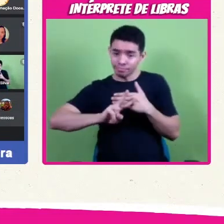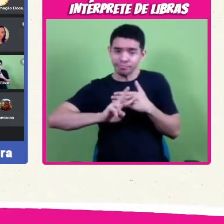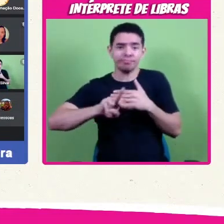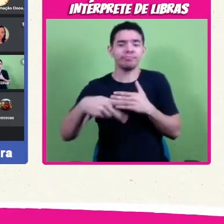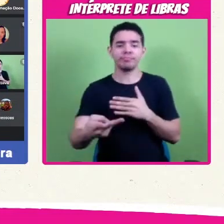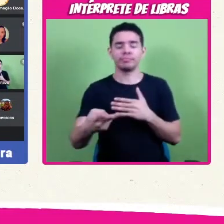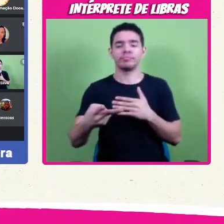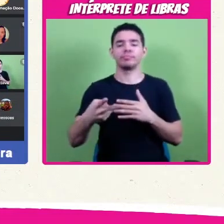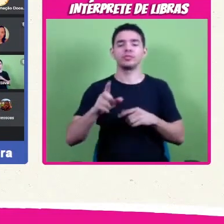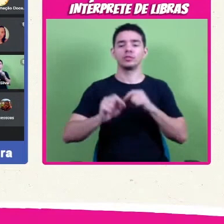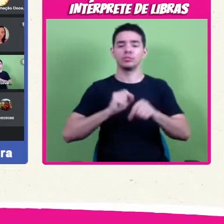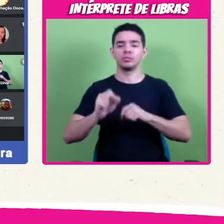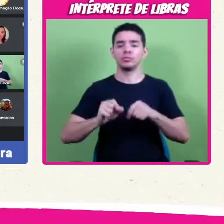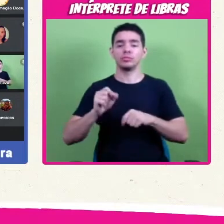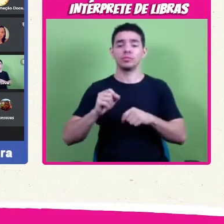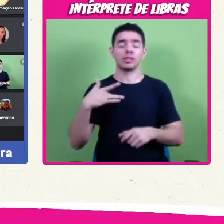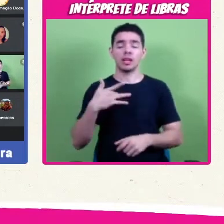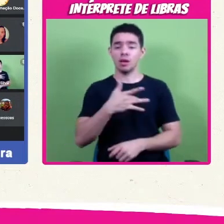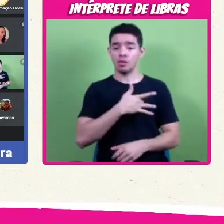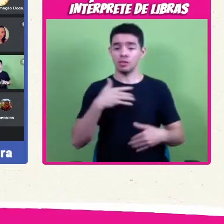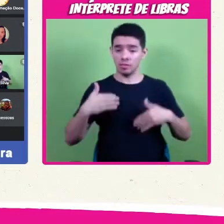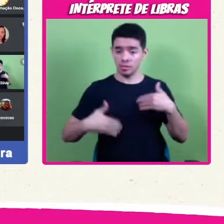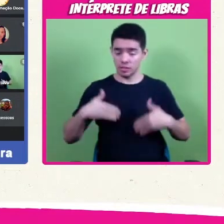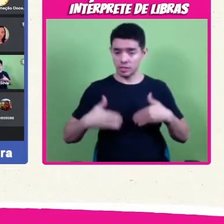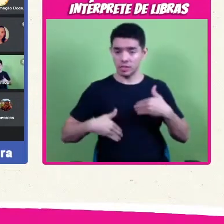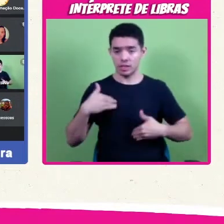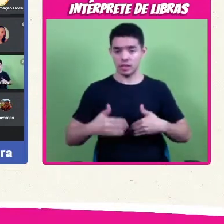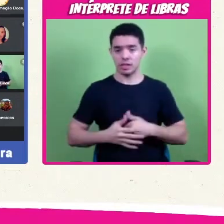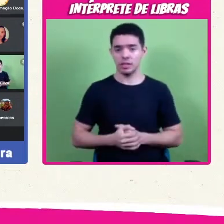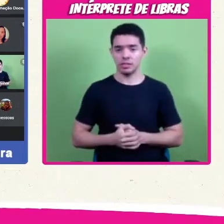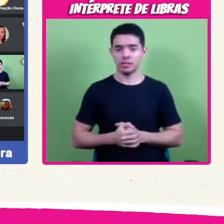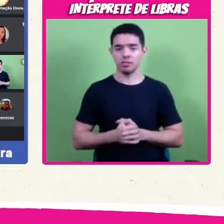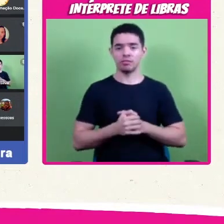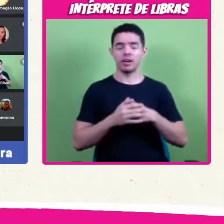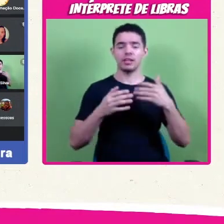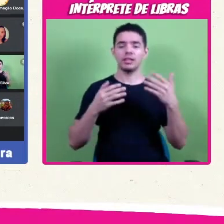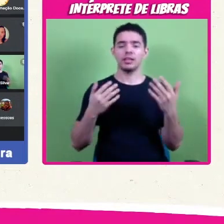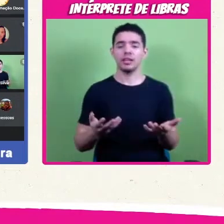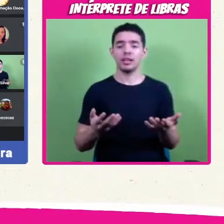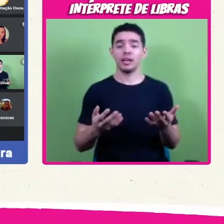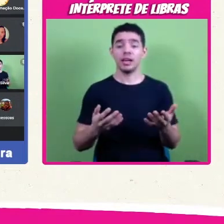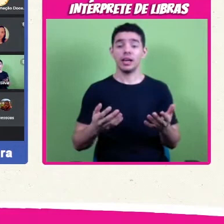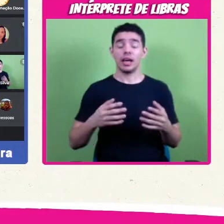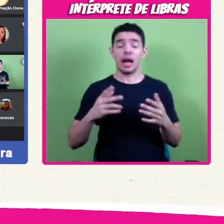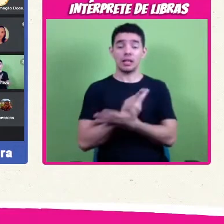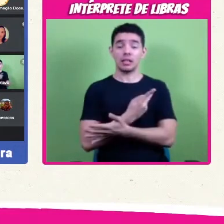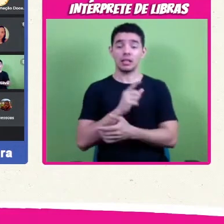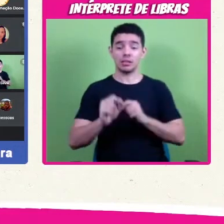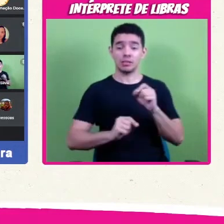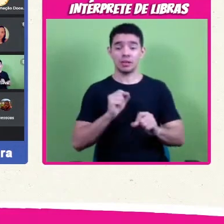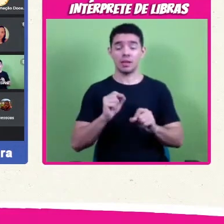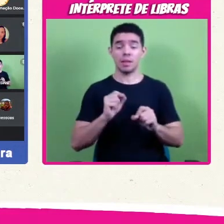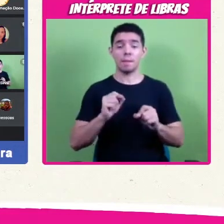adoecimentos de saúde física e mental, né? Mentalmente a pessoa está ali arrasada, né? Porque aquele